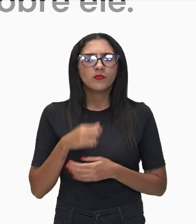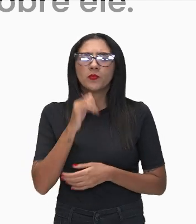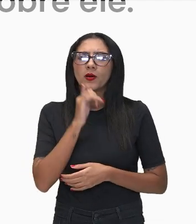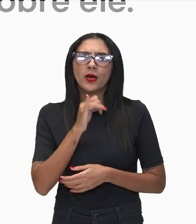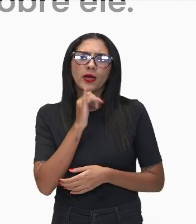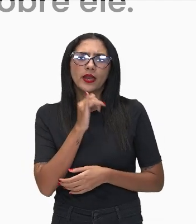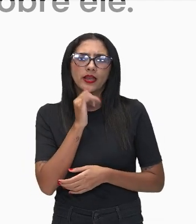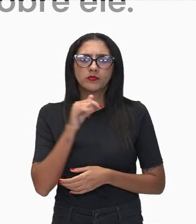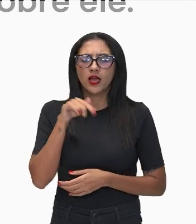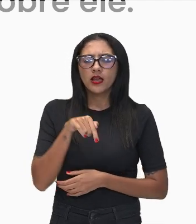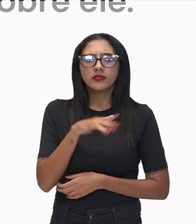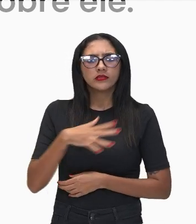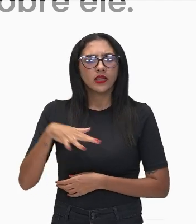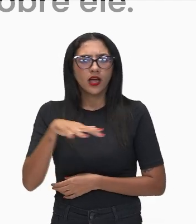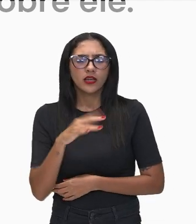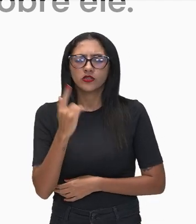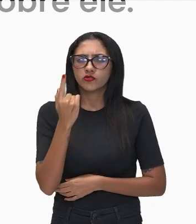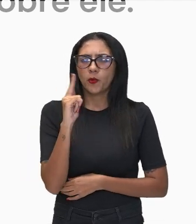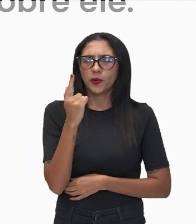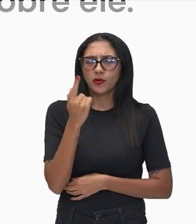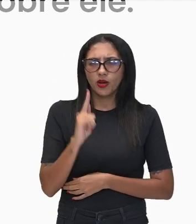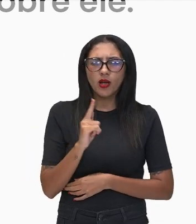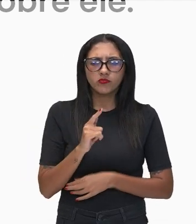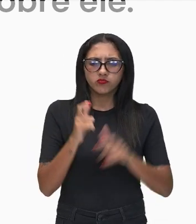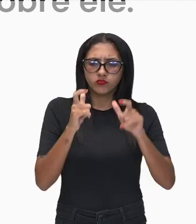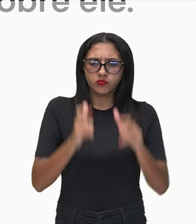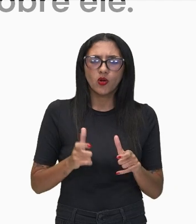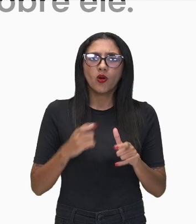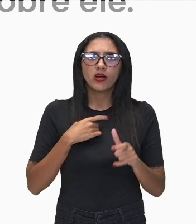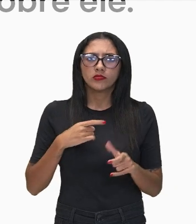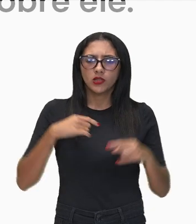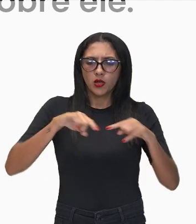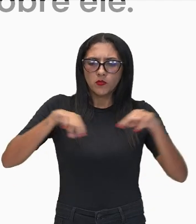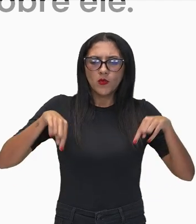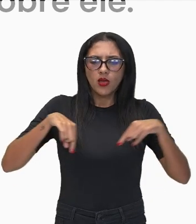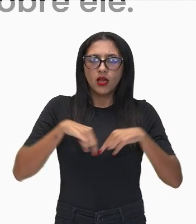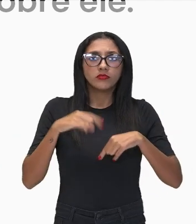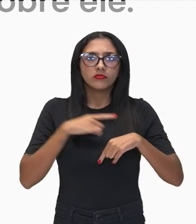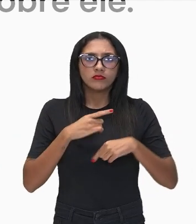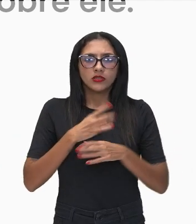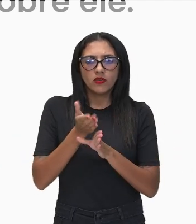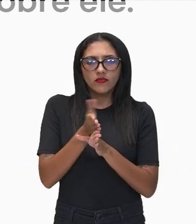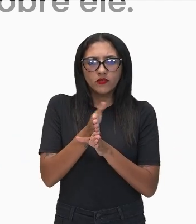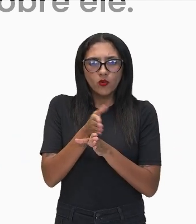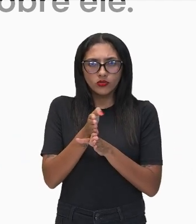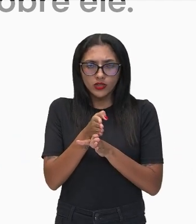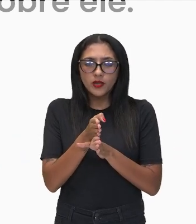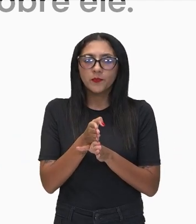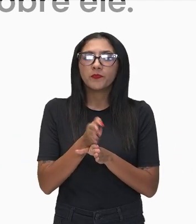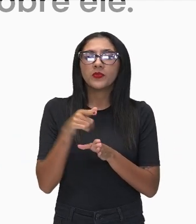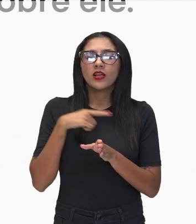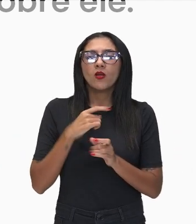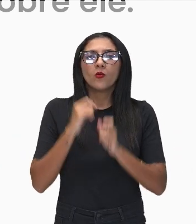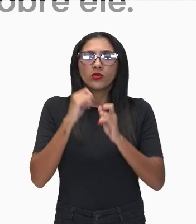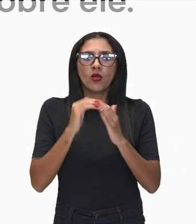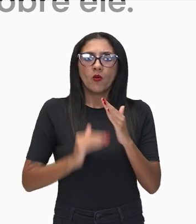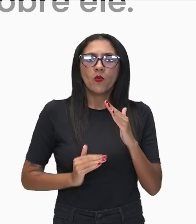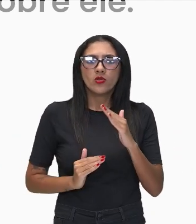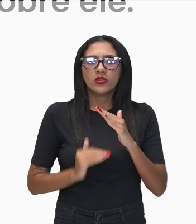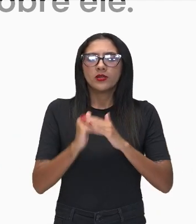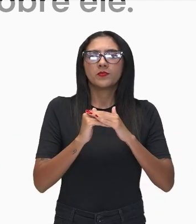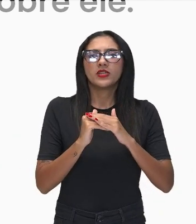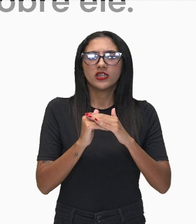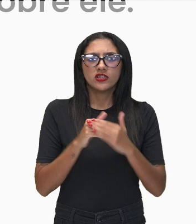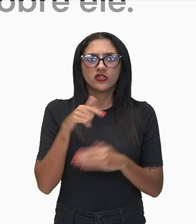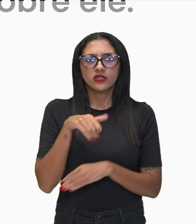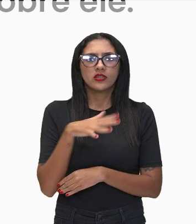aquela área geográfica, né, que é delimitado por fronteiras e ele define os limites desse território. Então, essas